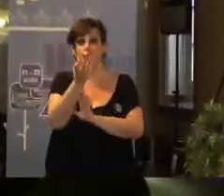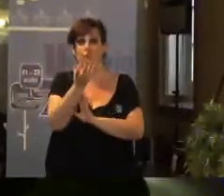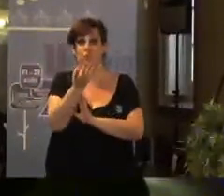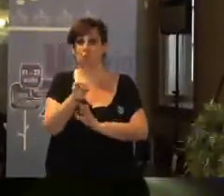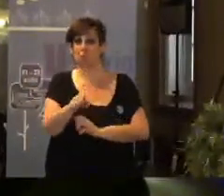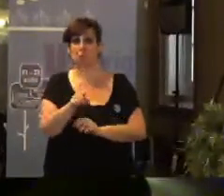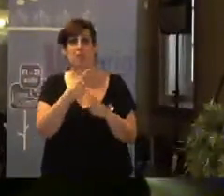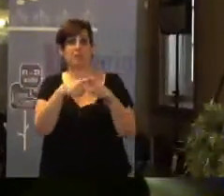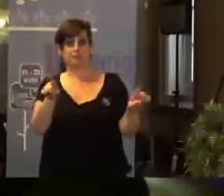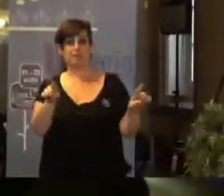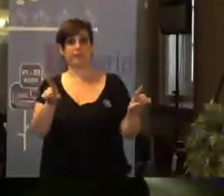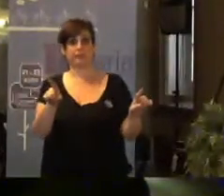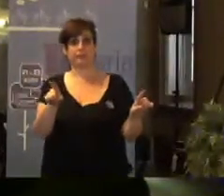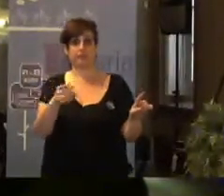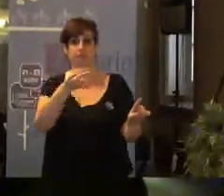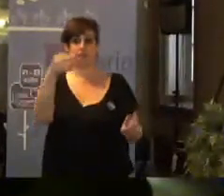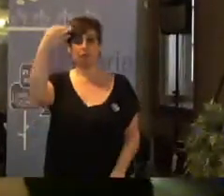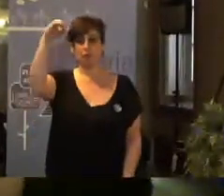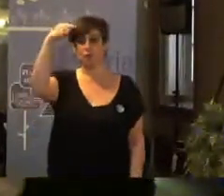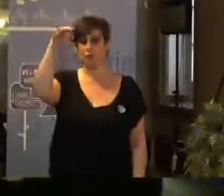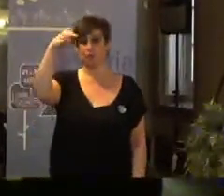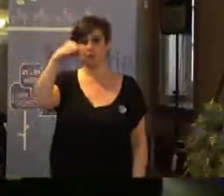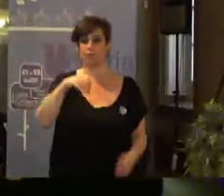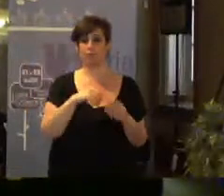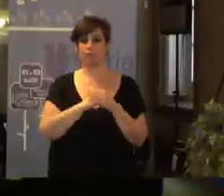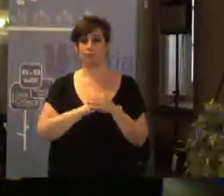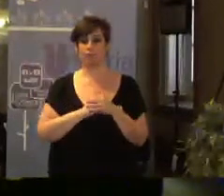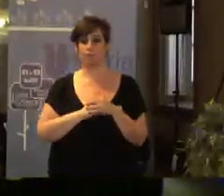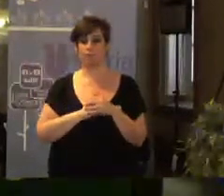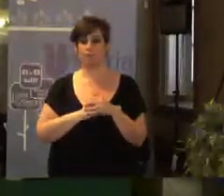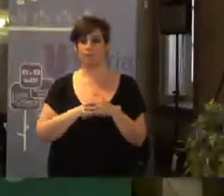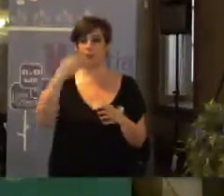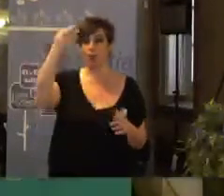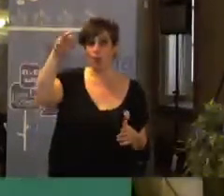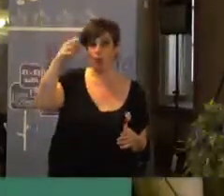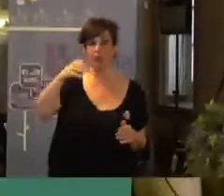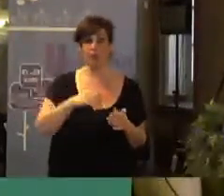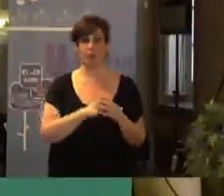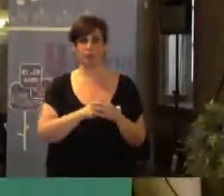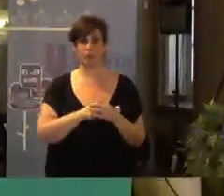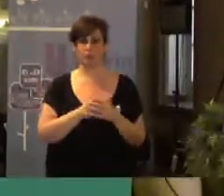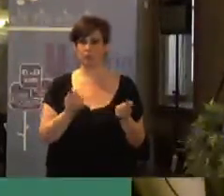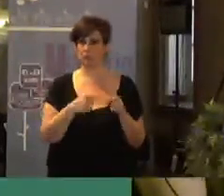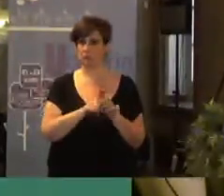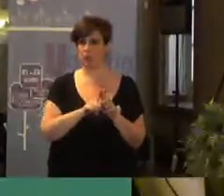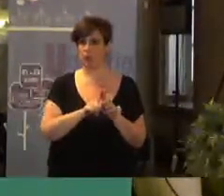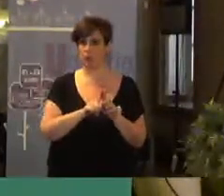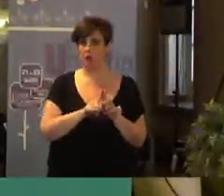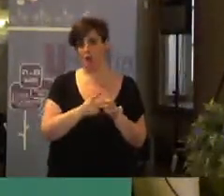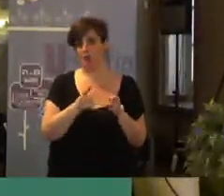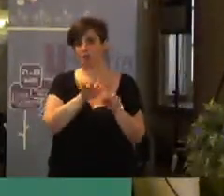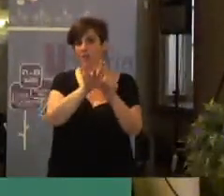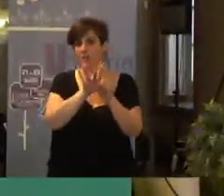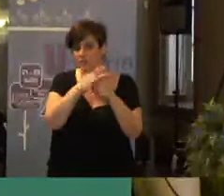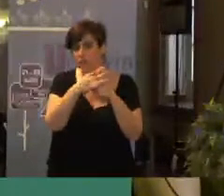diferentes e únicas naquilo que era o panorama político português no